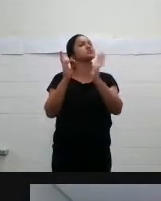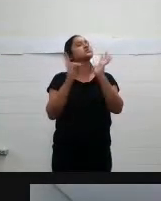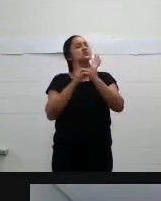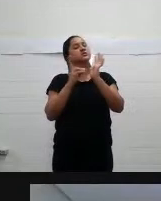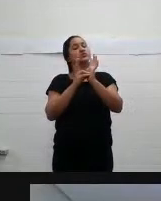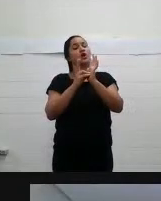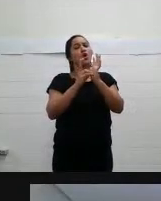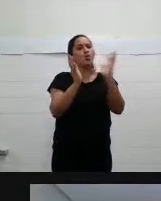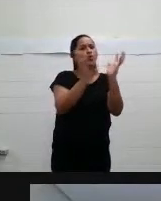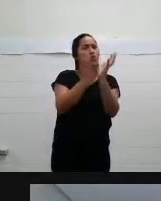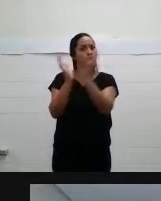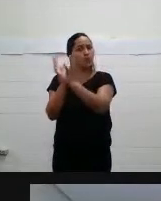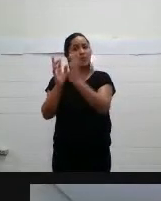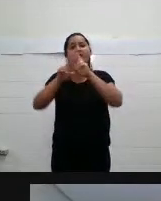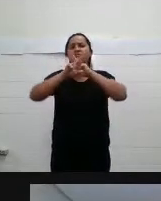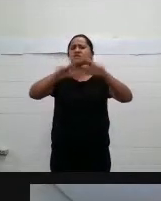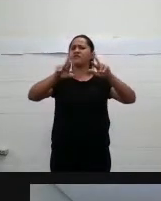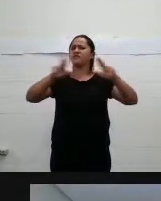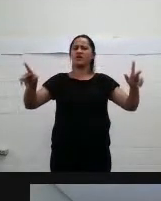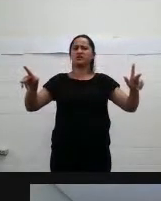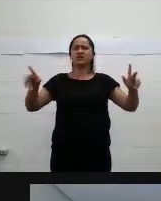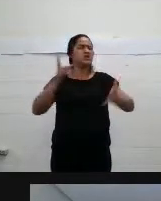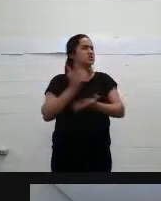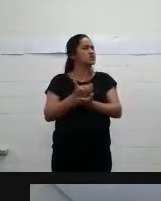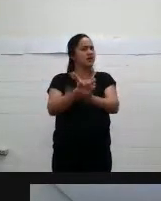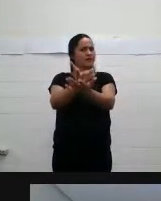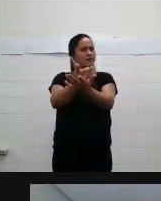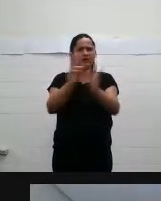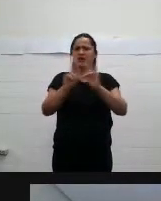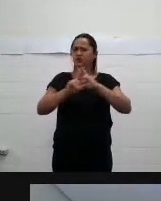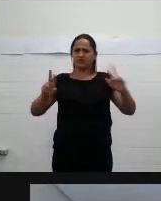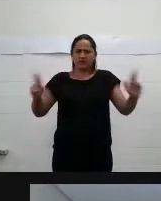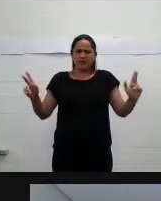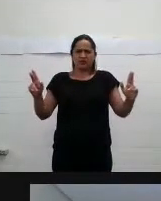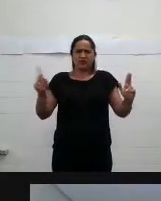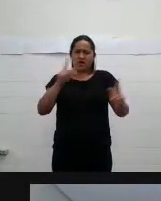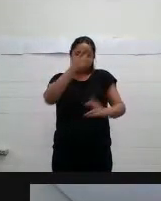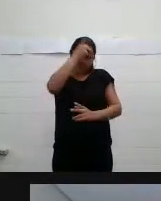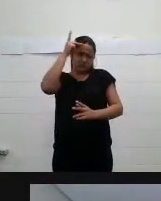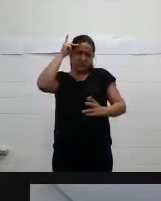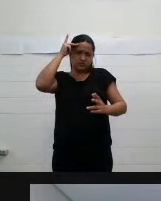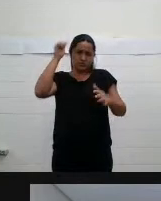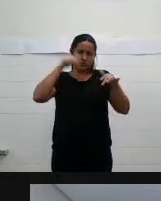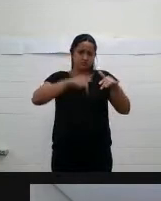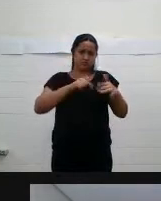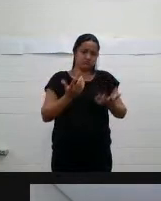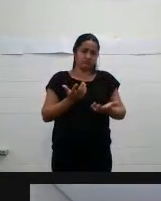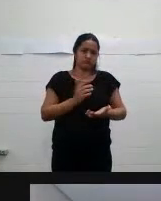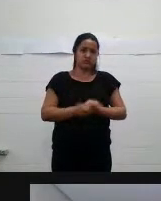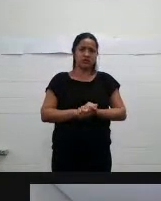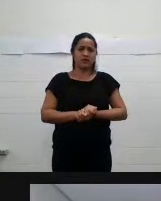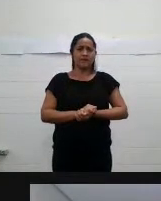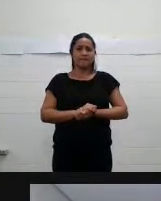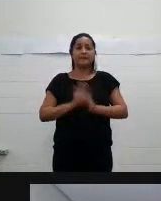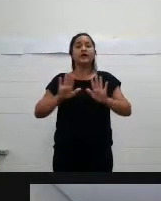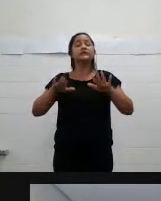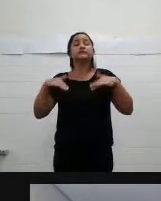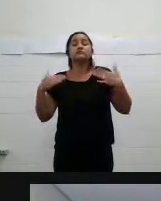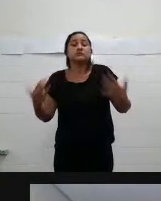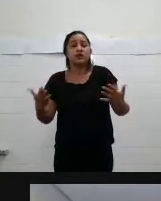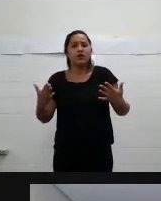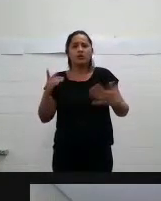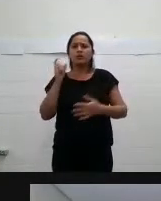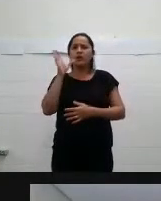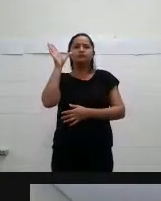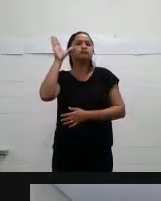comunidades é bastante diferente, sempre foi muito diferente do que o homem ocidental interpretou. Então, é muito curioso